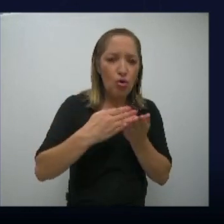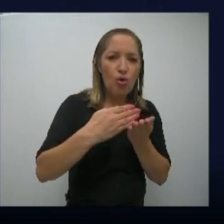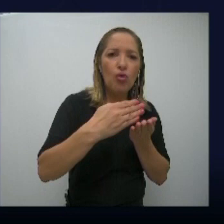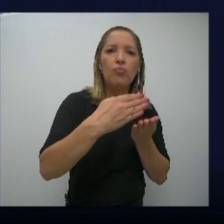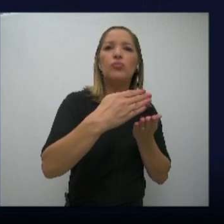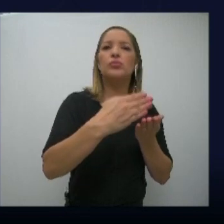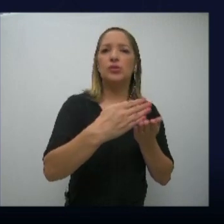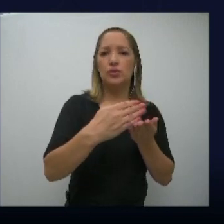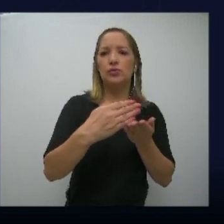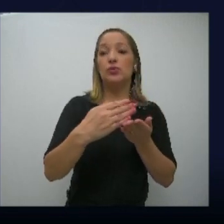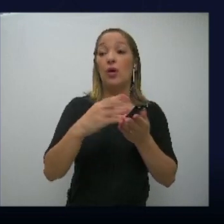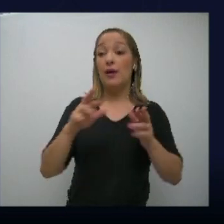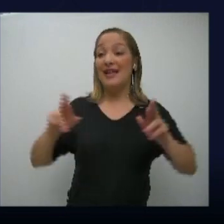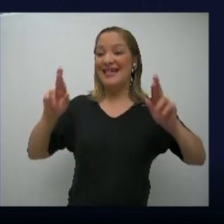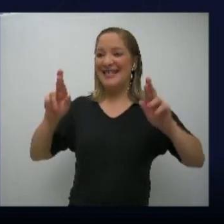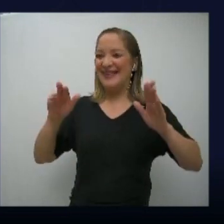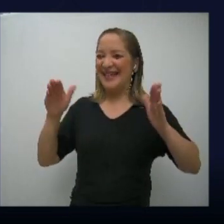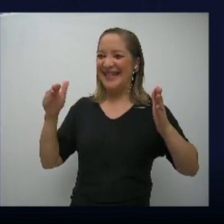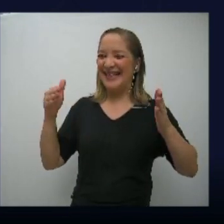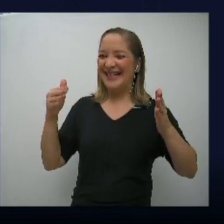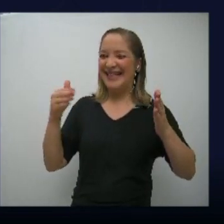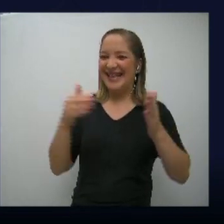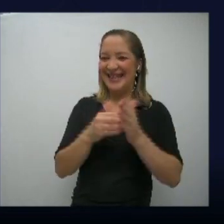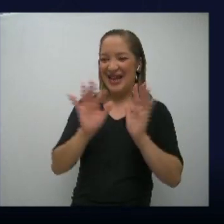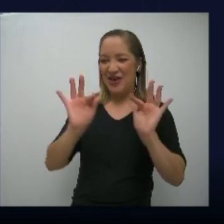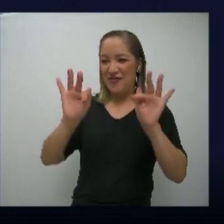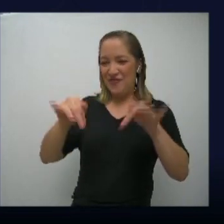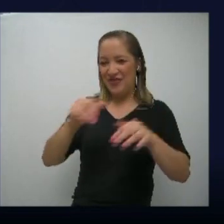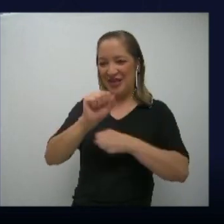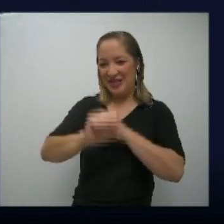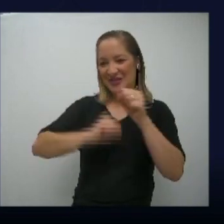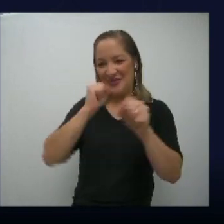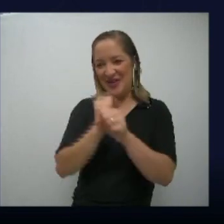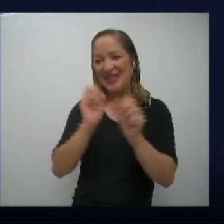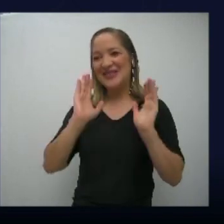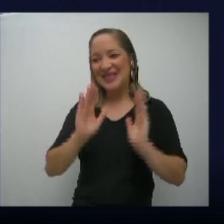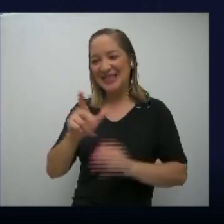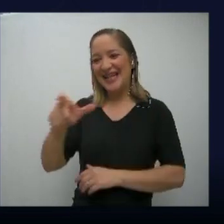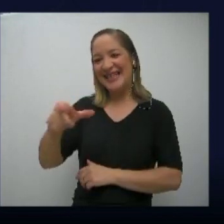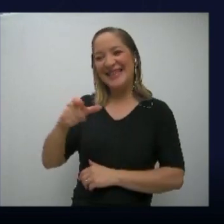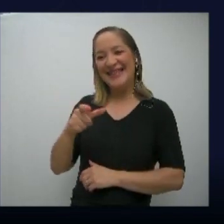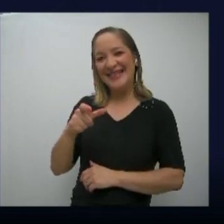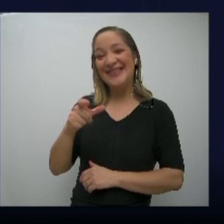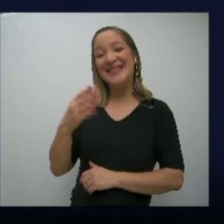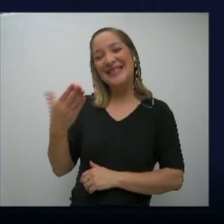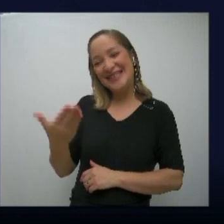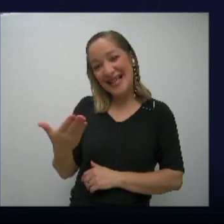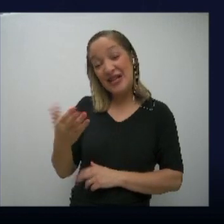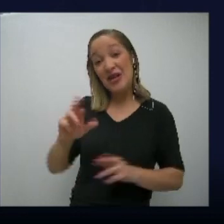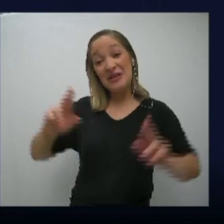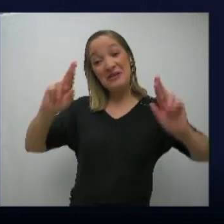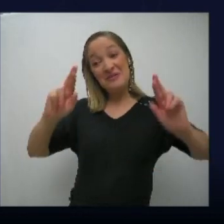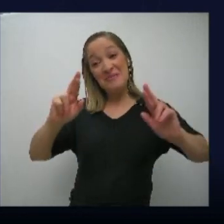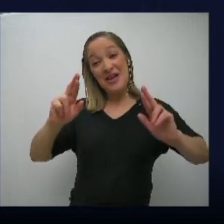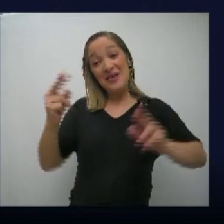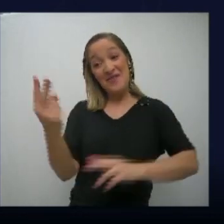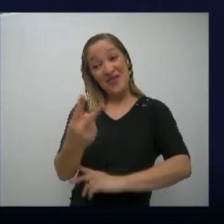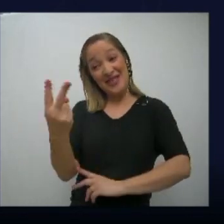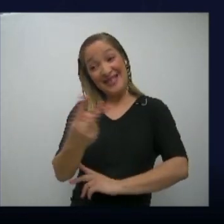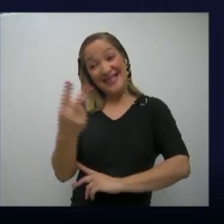na o a gente espera que até o final do ano até o final do ano a gente tem um cartão de crédito que eu quero que que você e